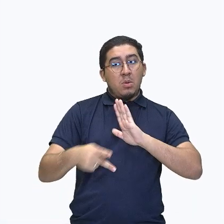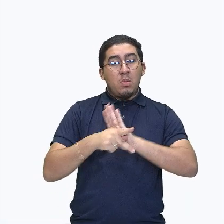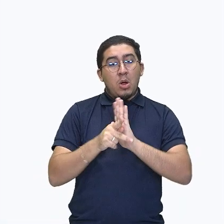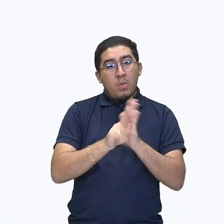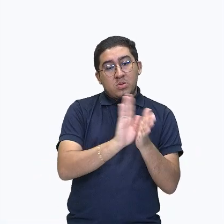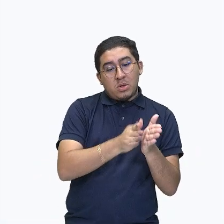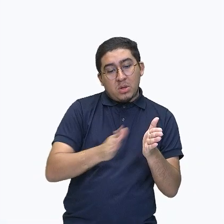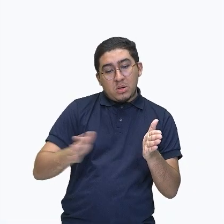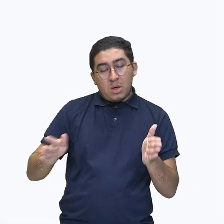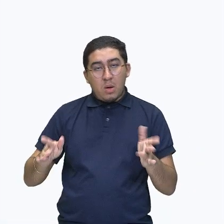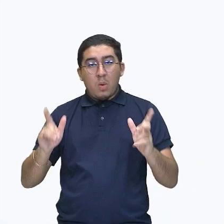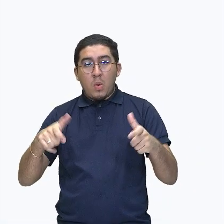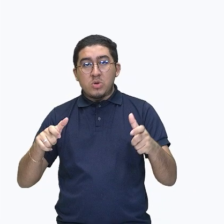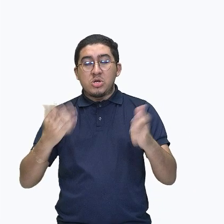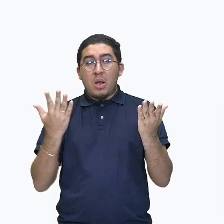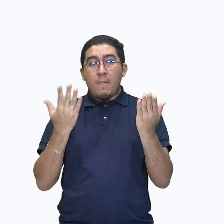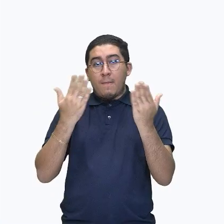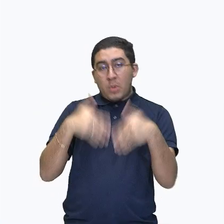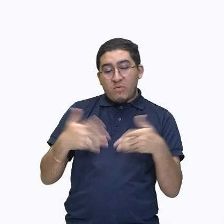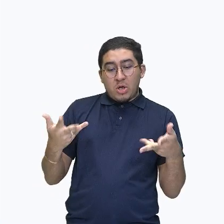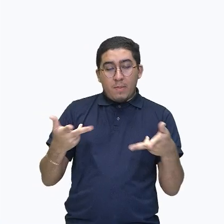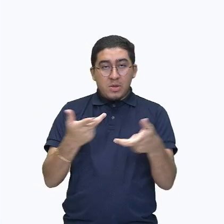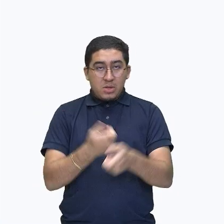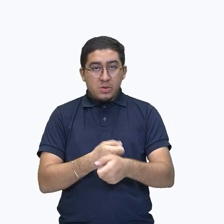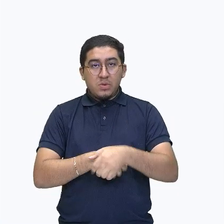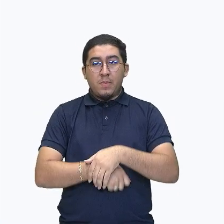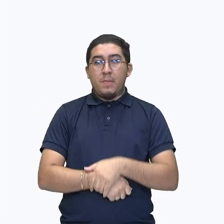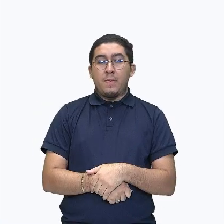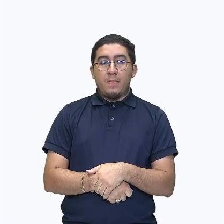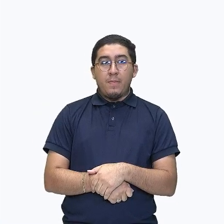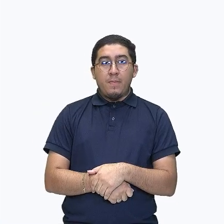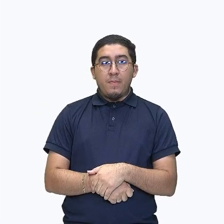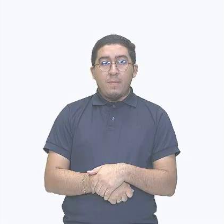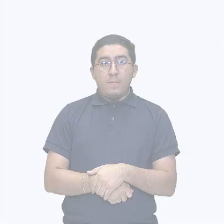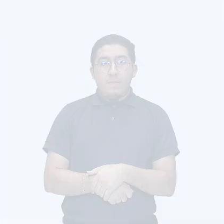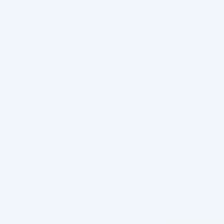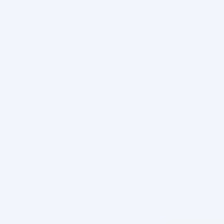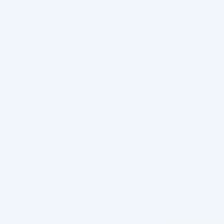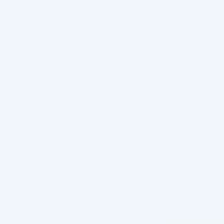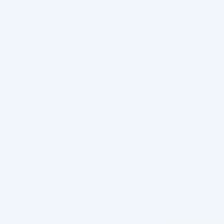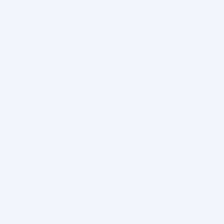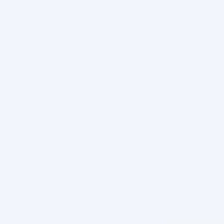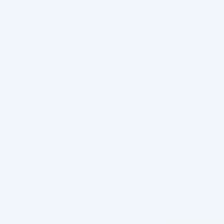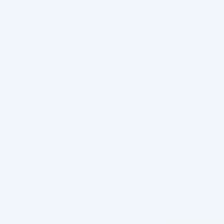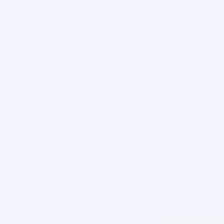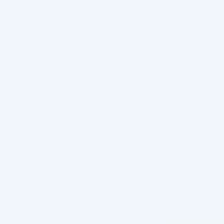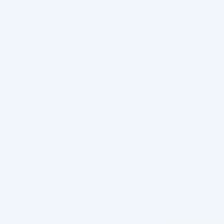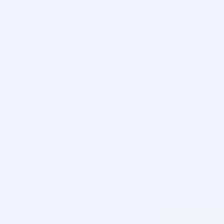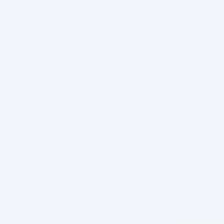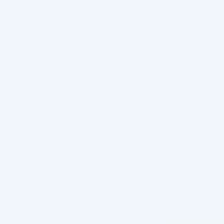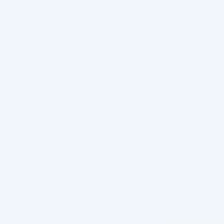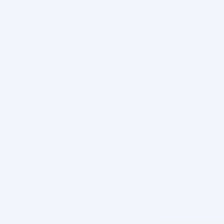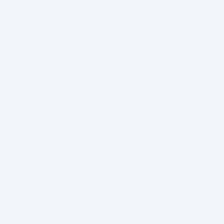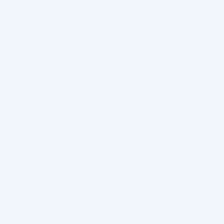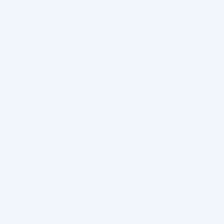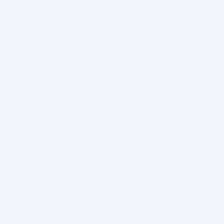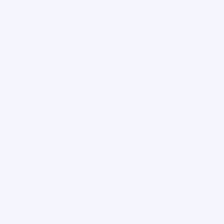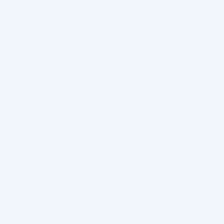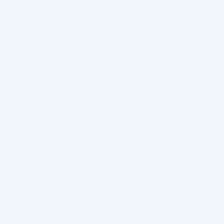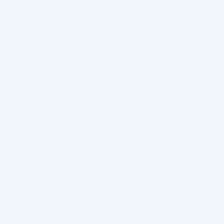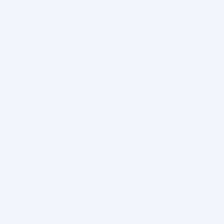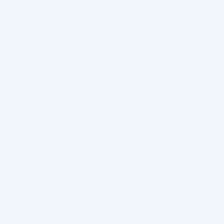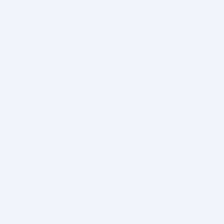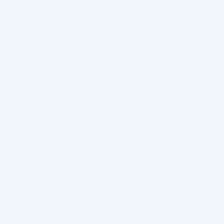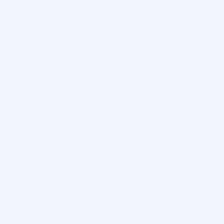desenvolvidos na avaliação de habilidade socioeducativa. Então, é importante você, professor, estar atento ao plano de aula, né? Que